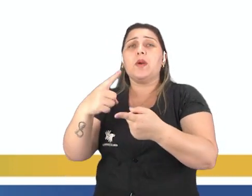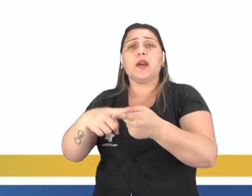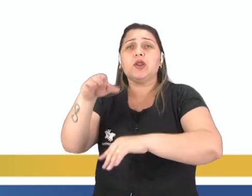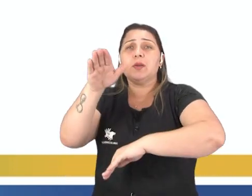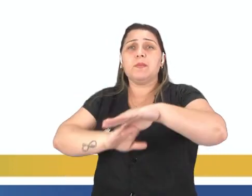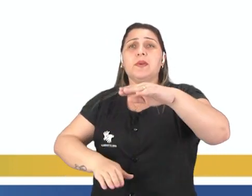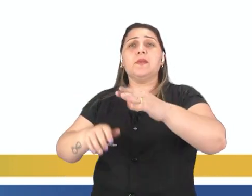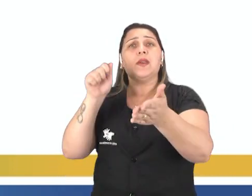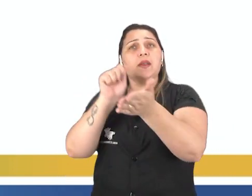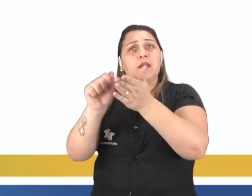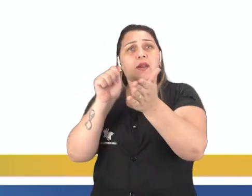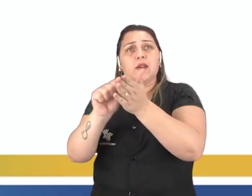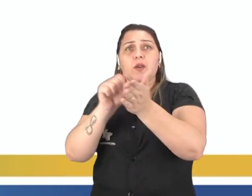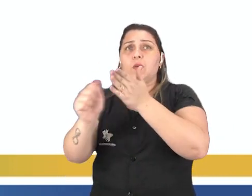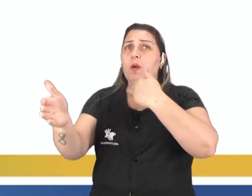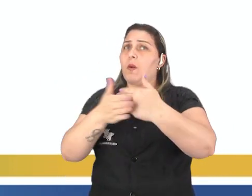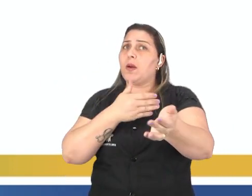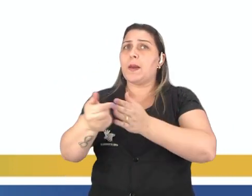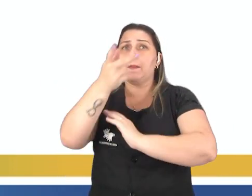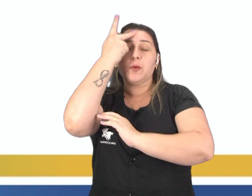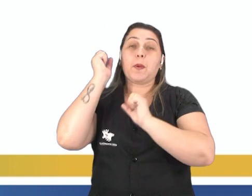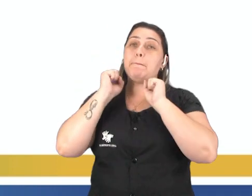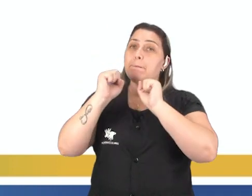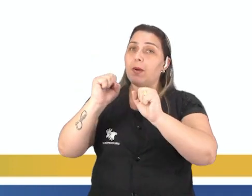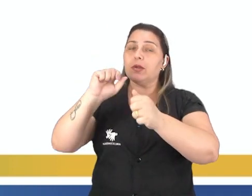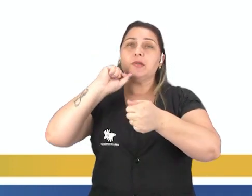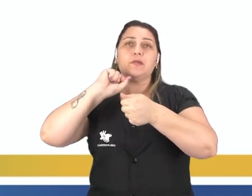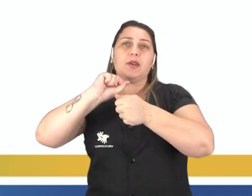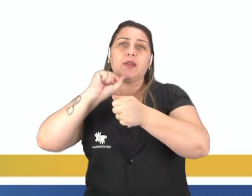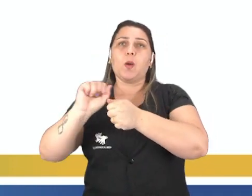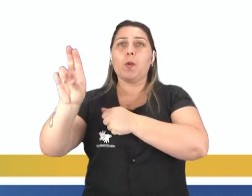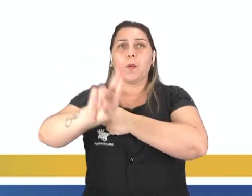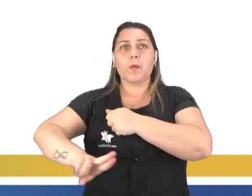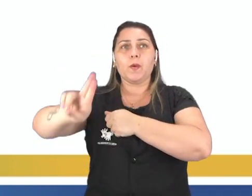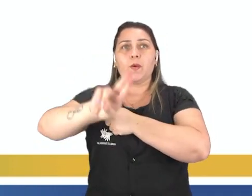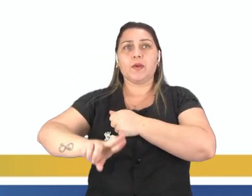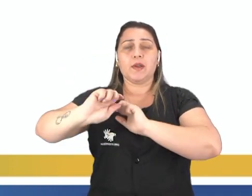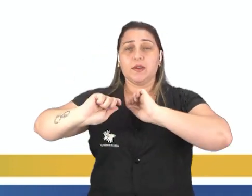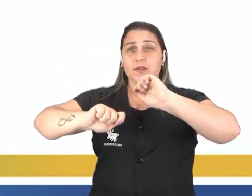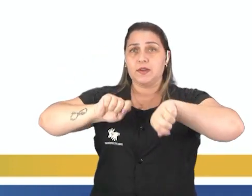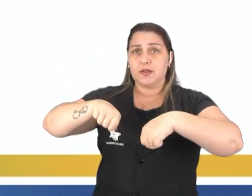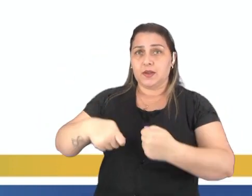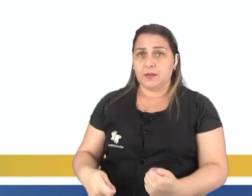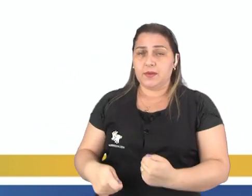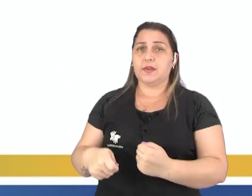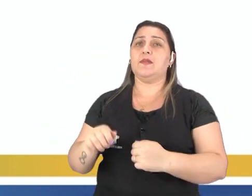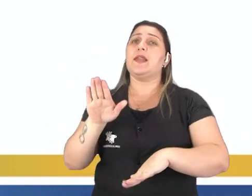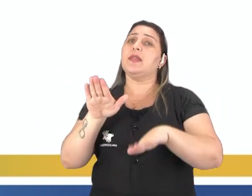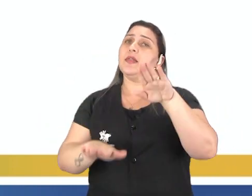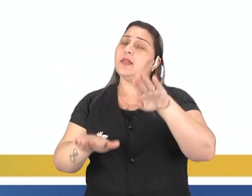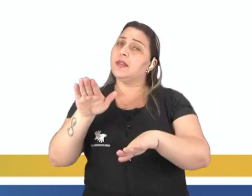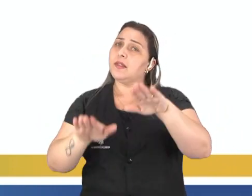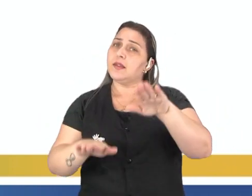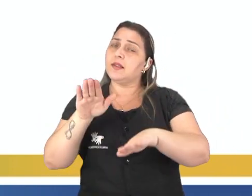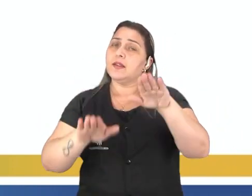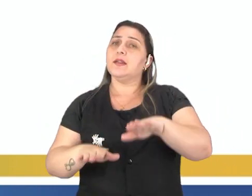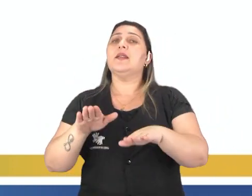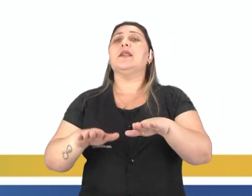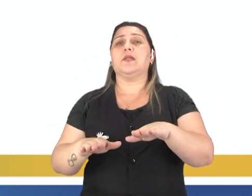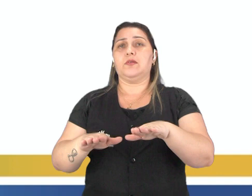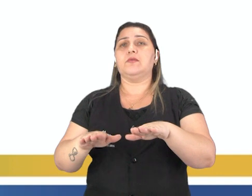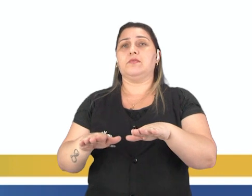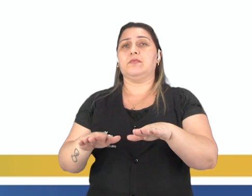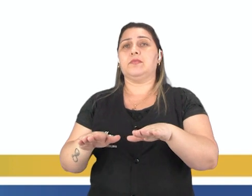os registros que qualquer pessoa pode fazer utilizando símbolos de acordo com sua